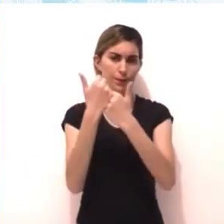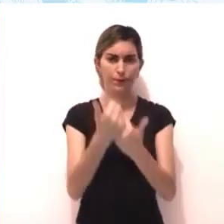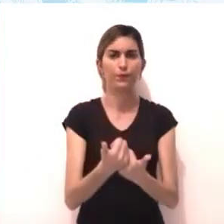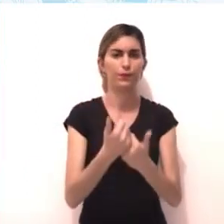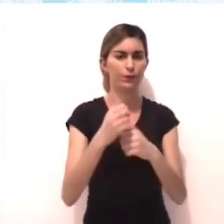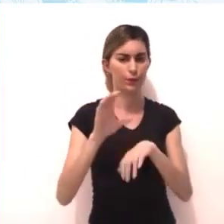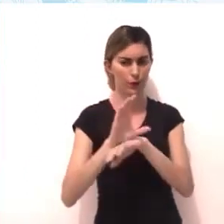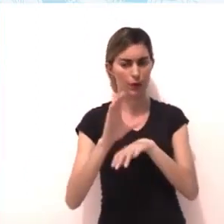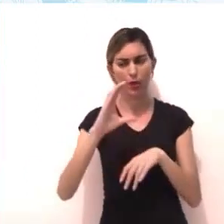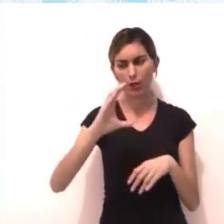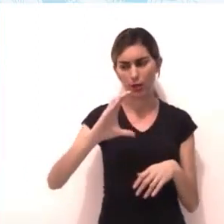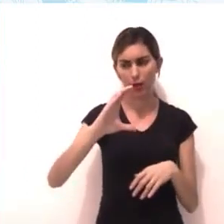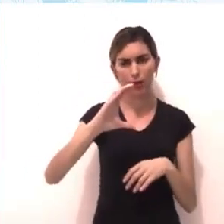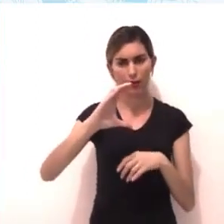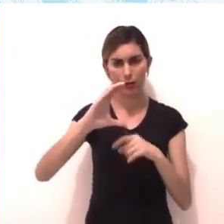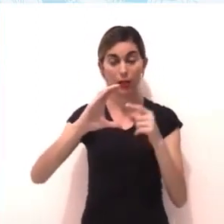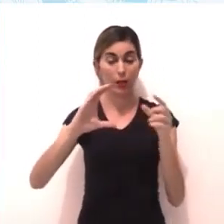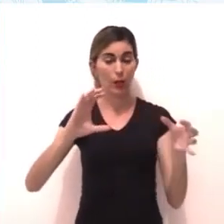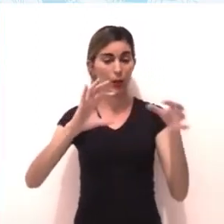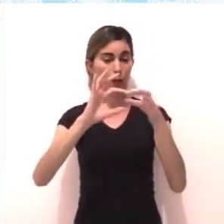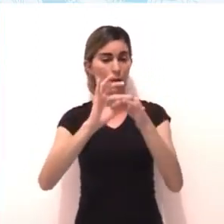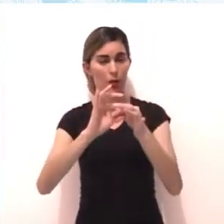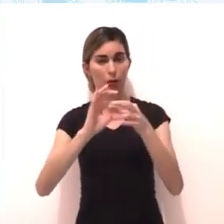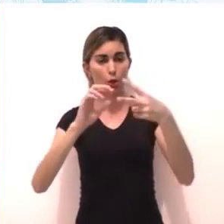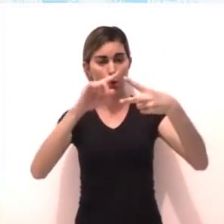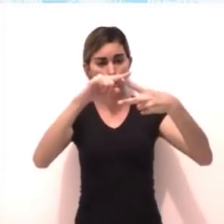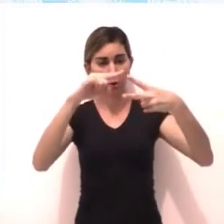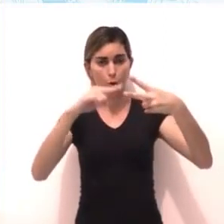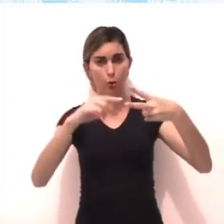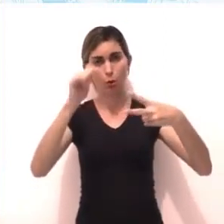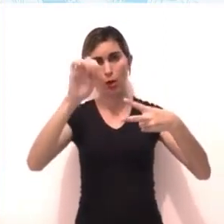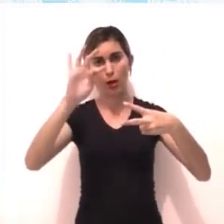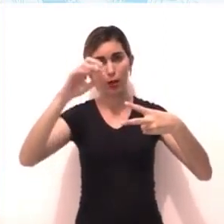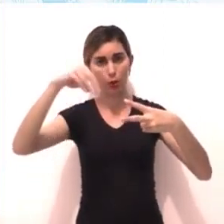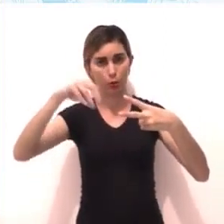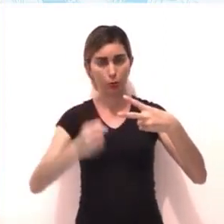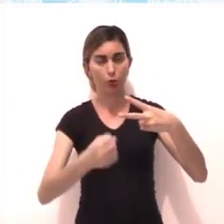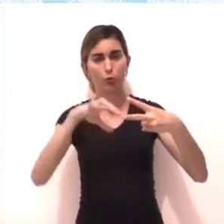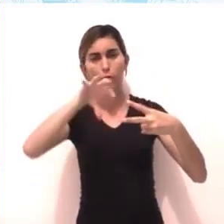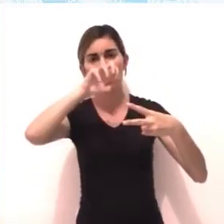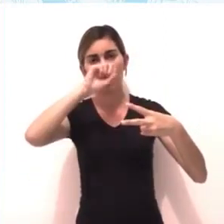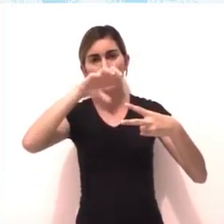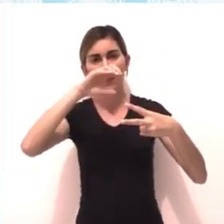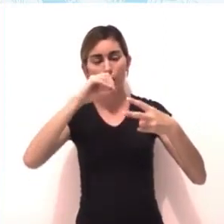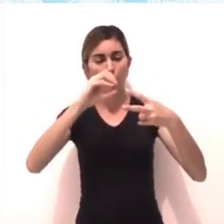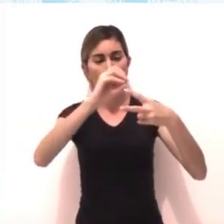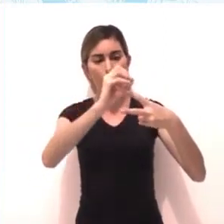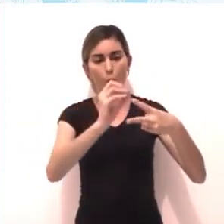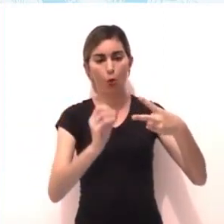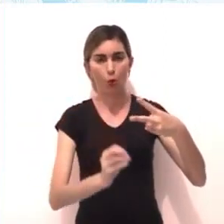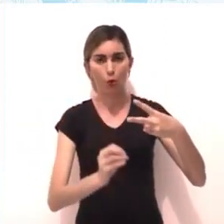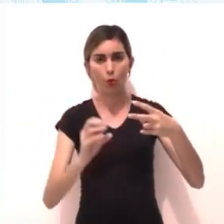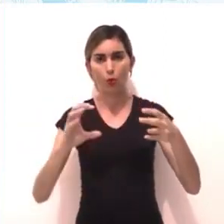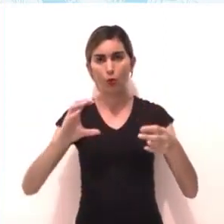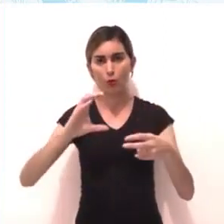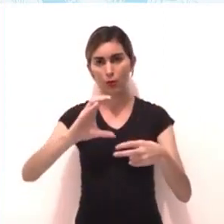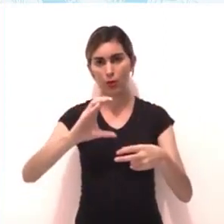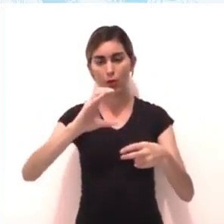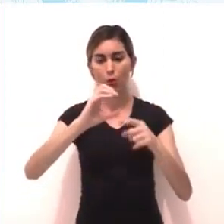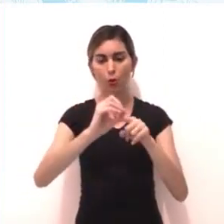o carbono, que está ligado a 2 átomos de oxigênio, formando a molécula